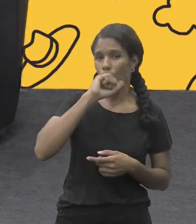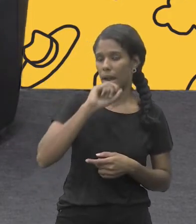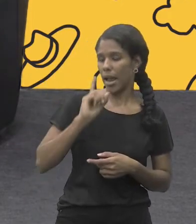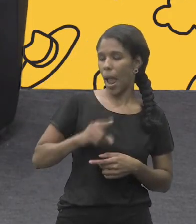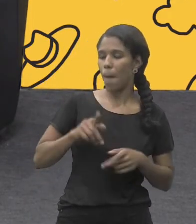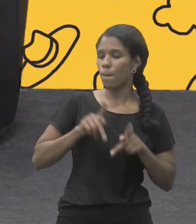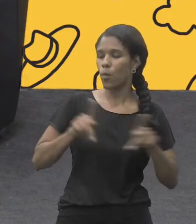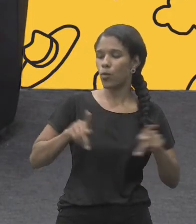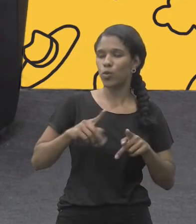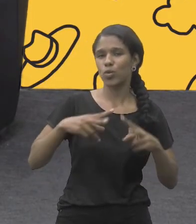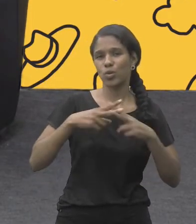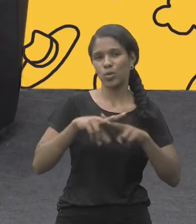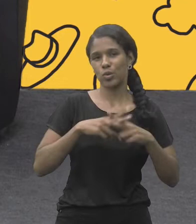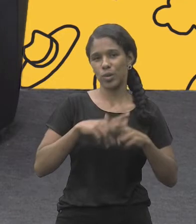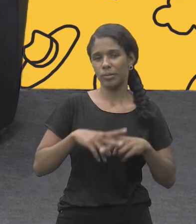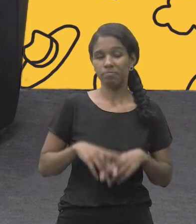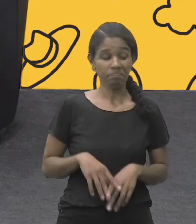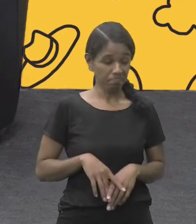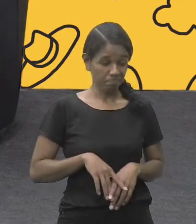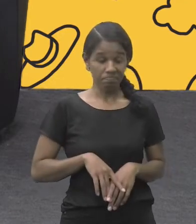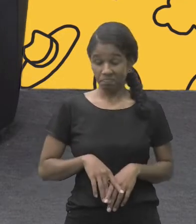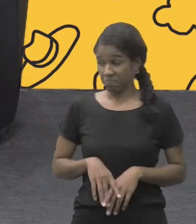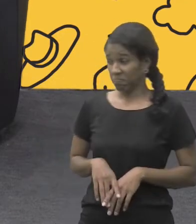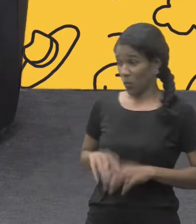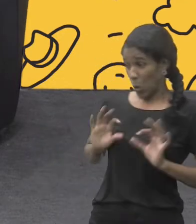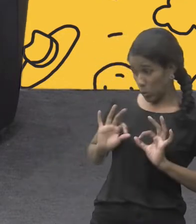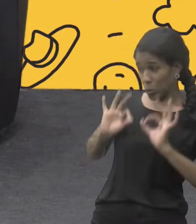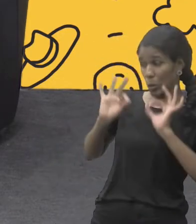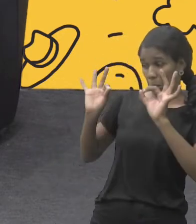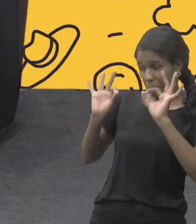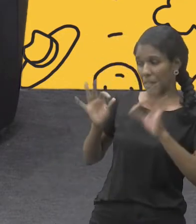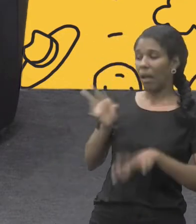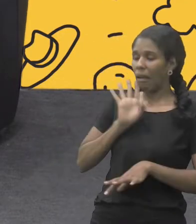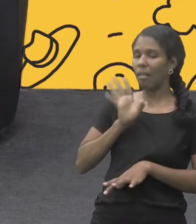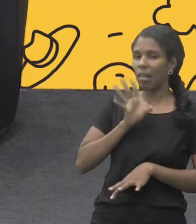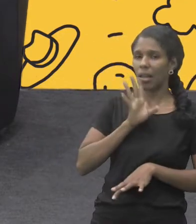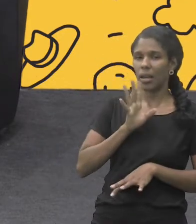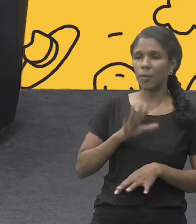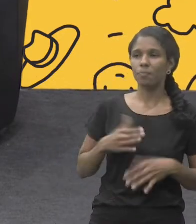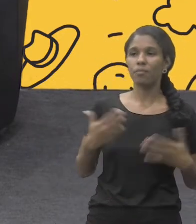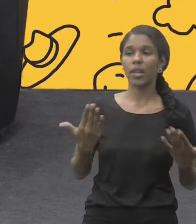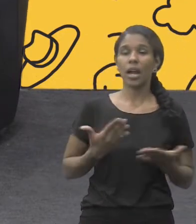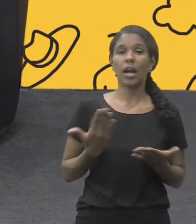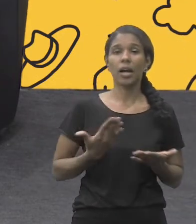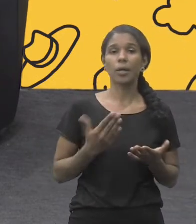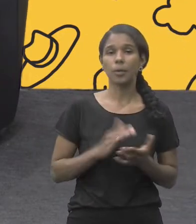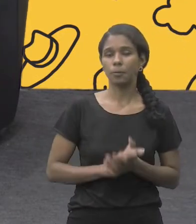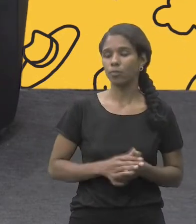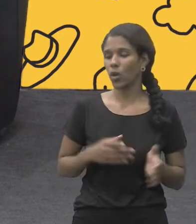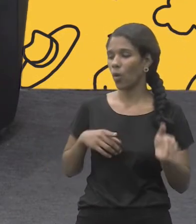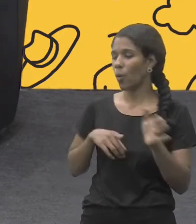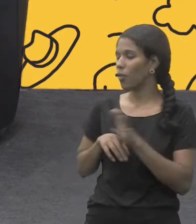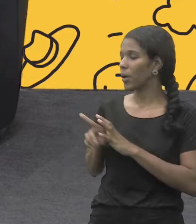Crianças e adolescentes que praticam esse tipo de esporte ajudam de alguma forma na